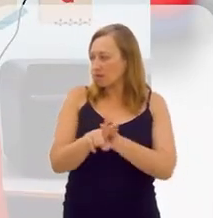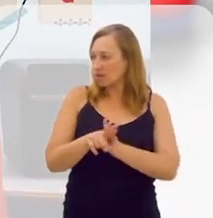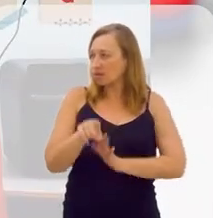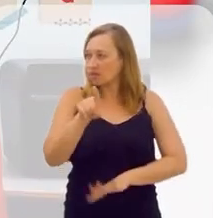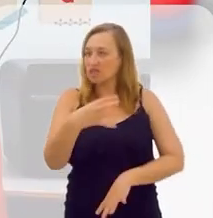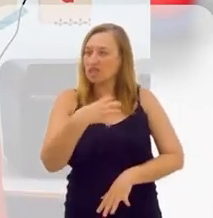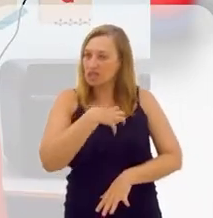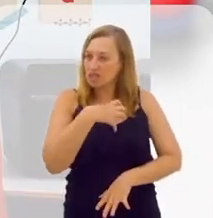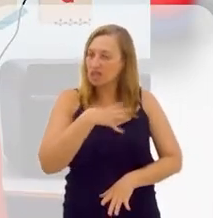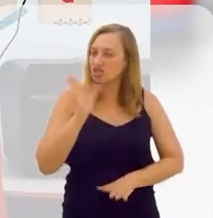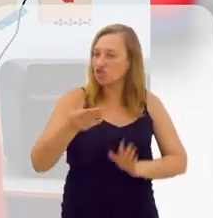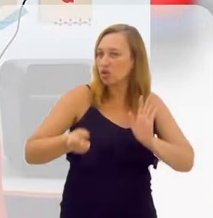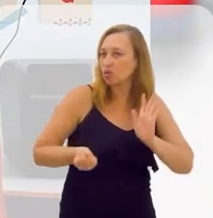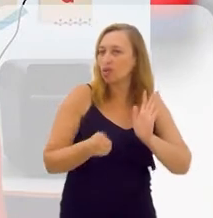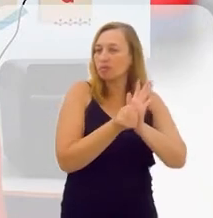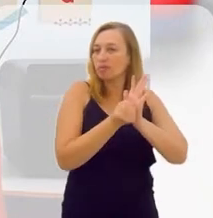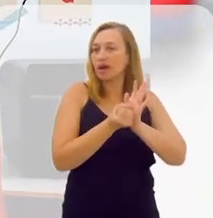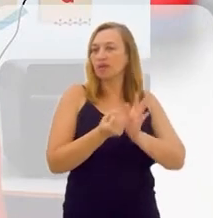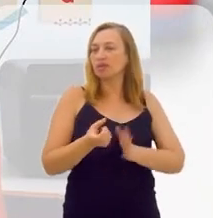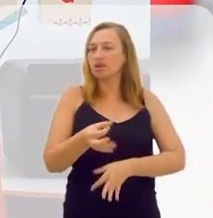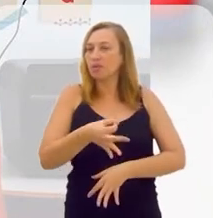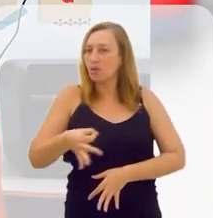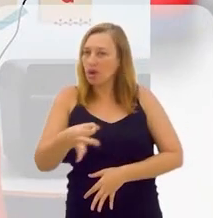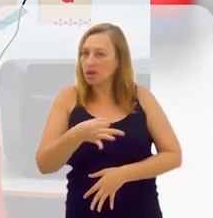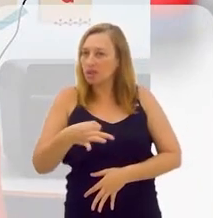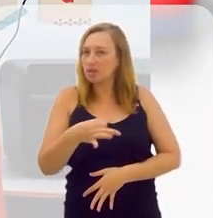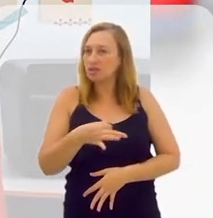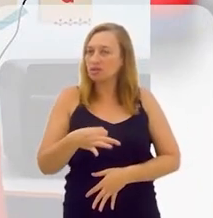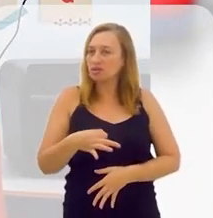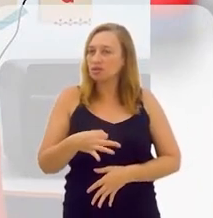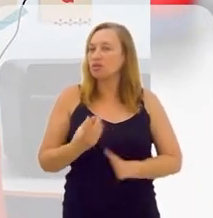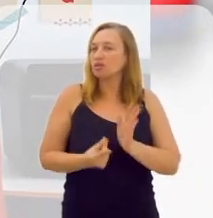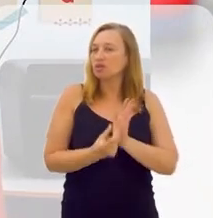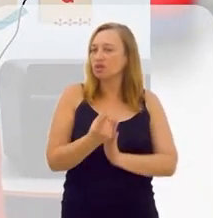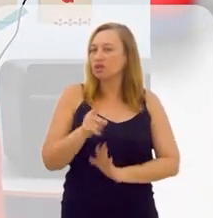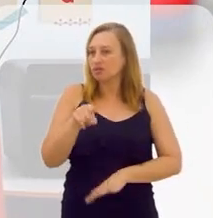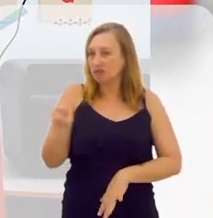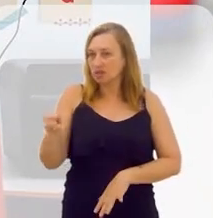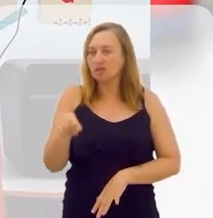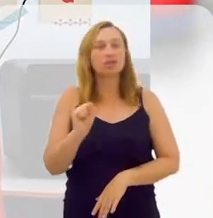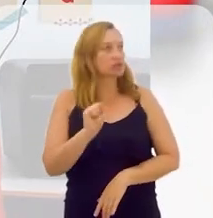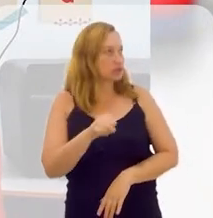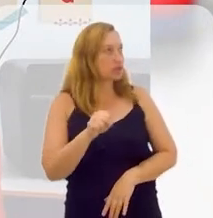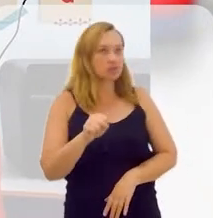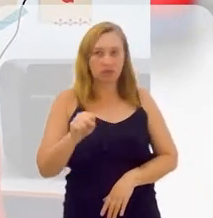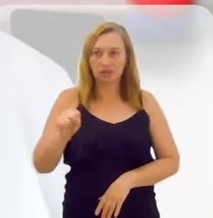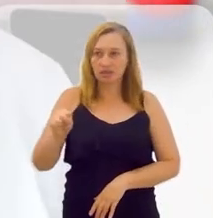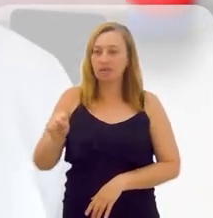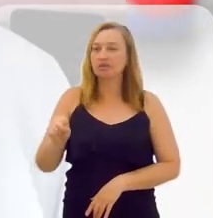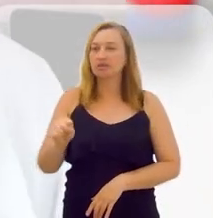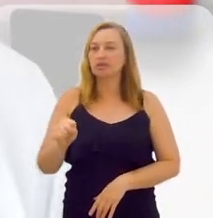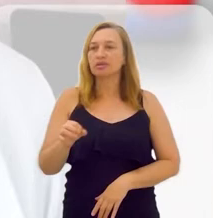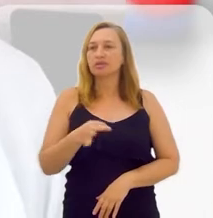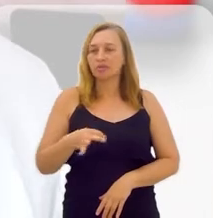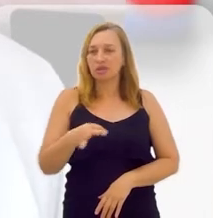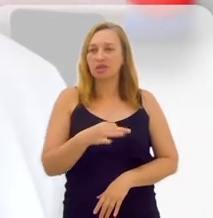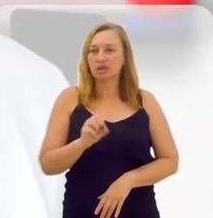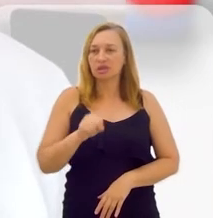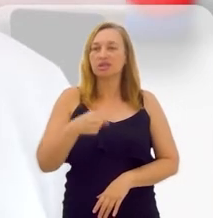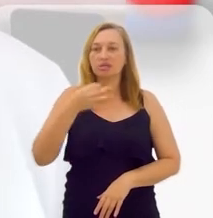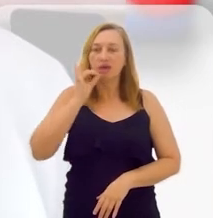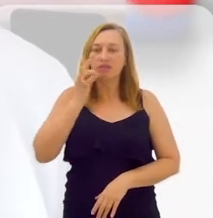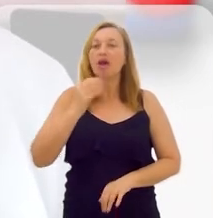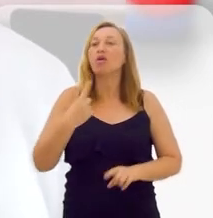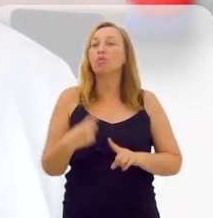perguntar, vocês sentem já algum impacto da moeda Mumbuca no financeiro de vocês? Sim, o impacto da moeda no